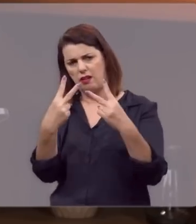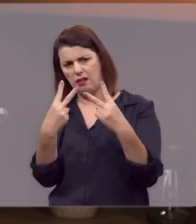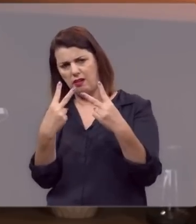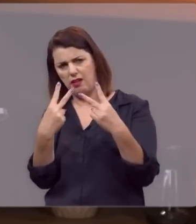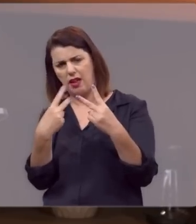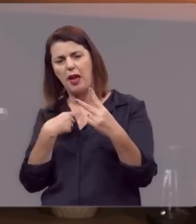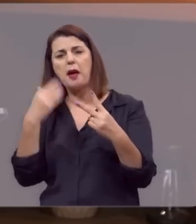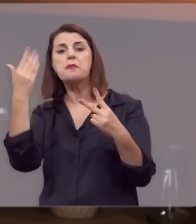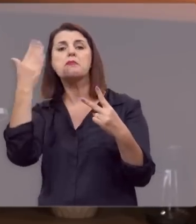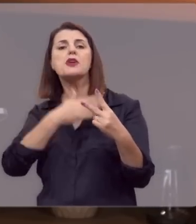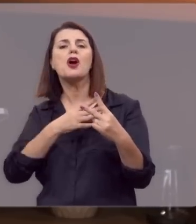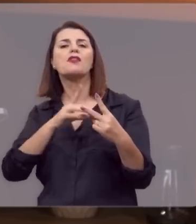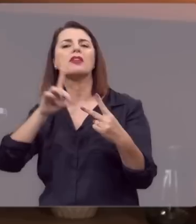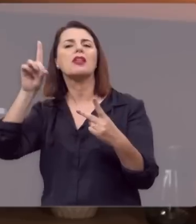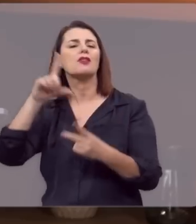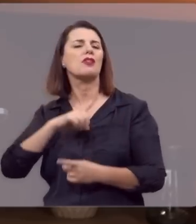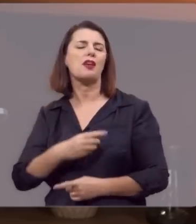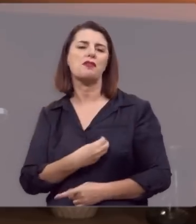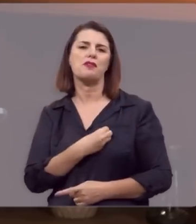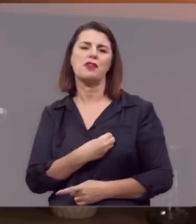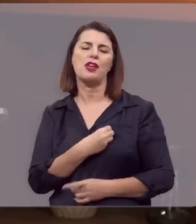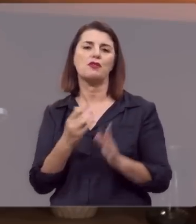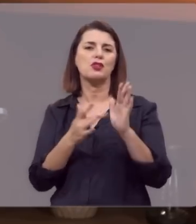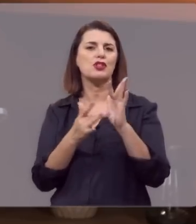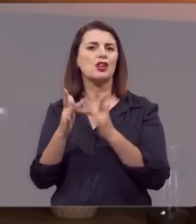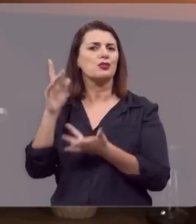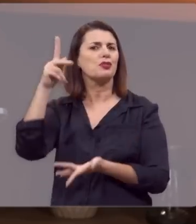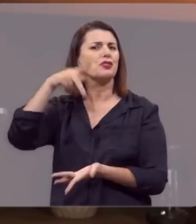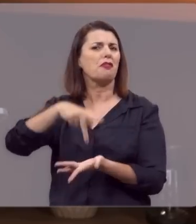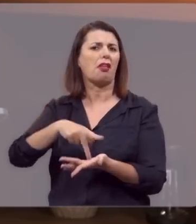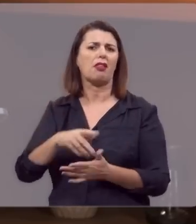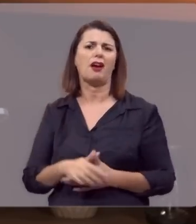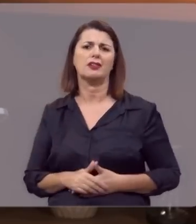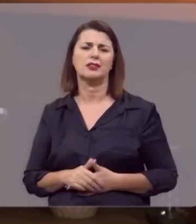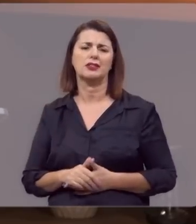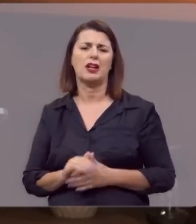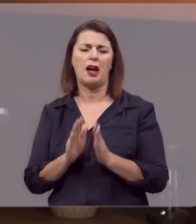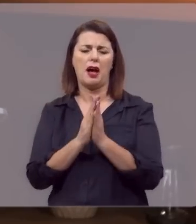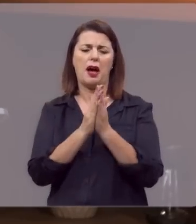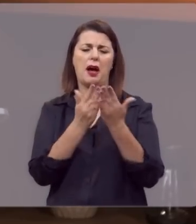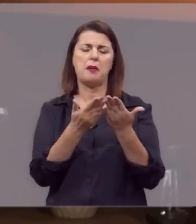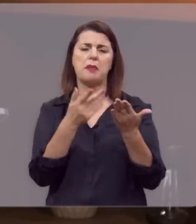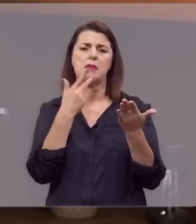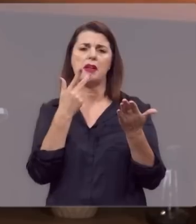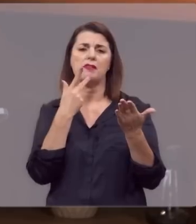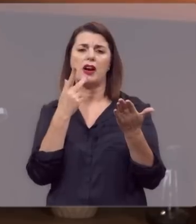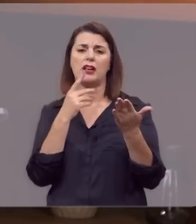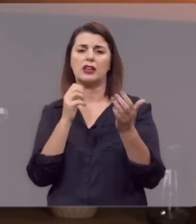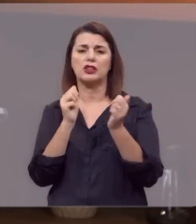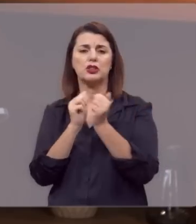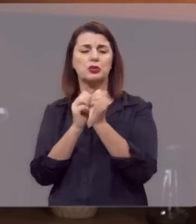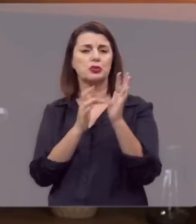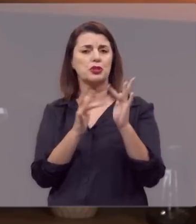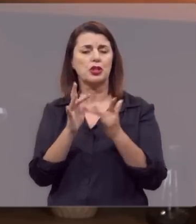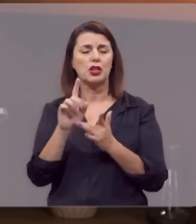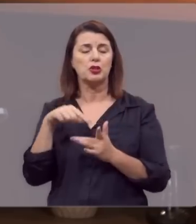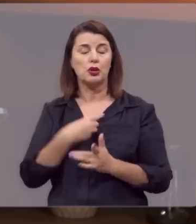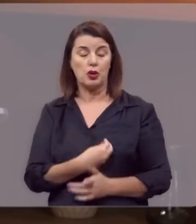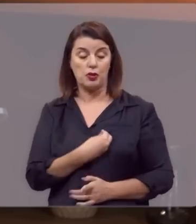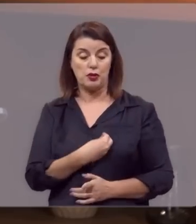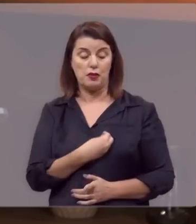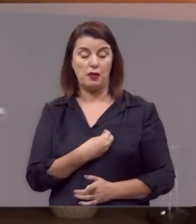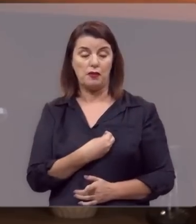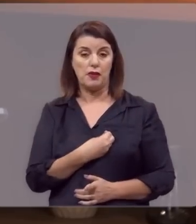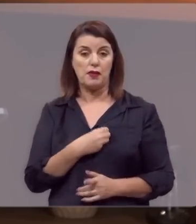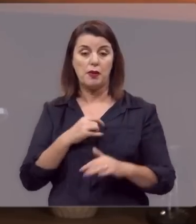agora é uma prova que Deus existe, que Jesus é real. A Bíblia diz que nele vivemos, nos movemos e existimos.